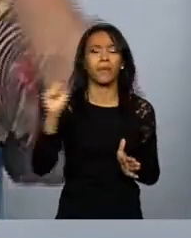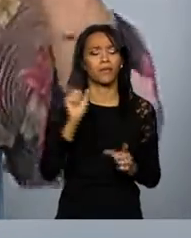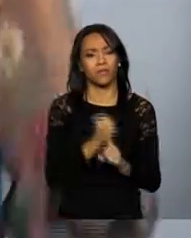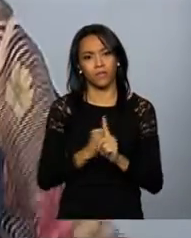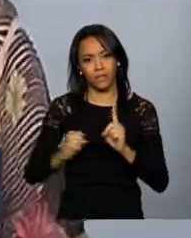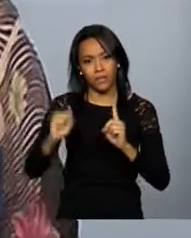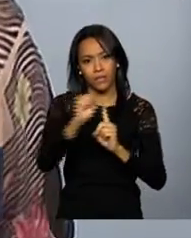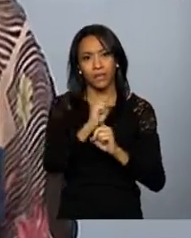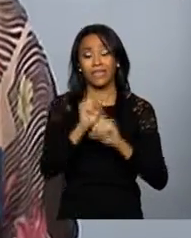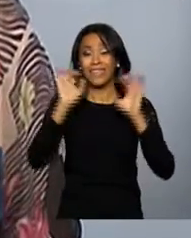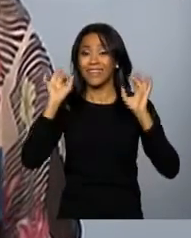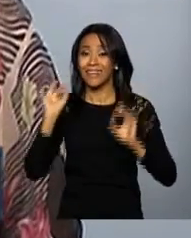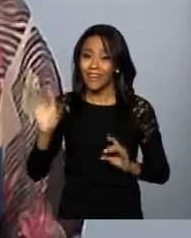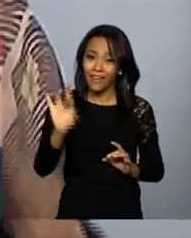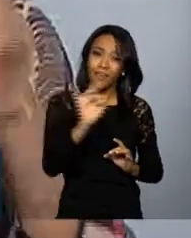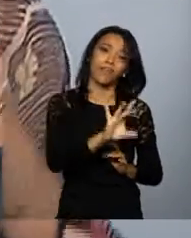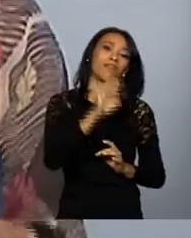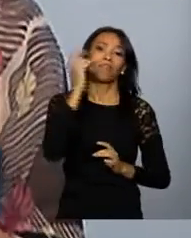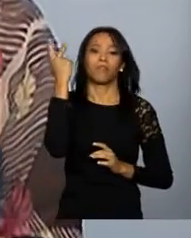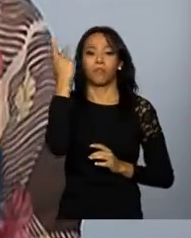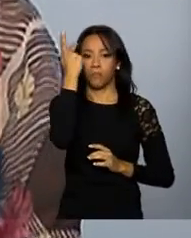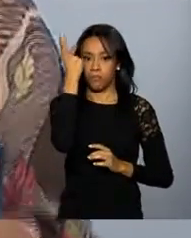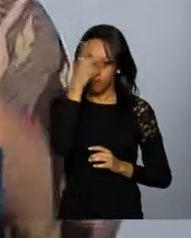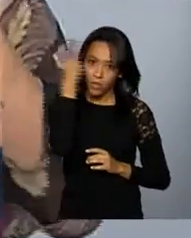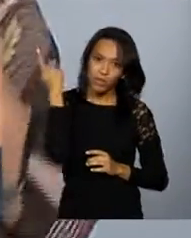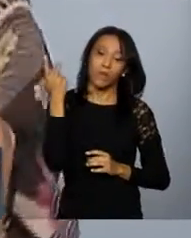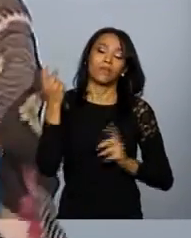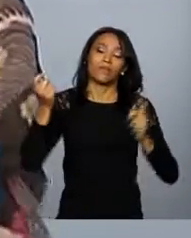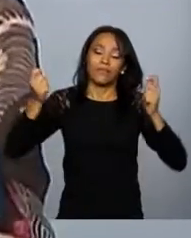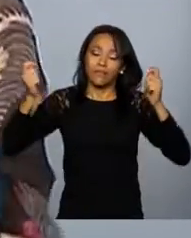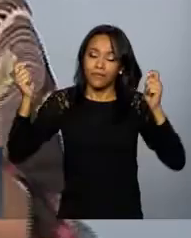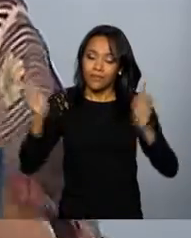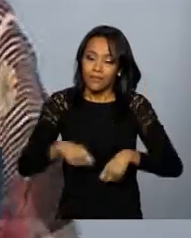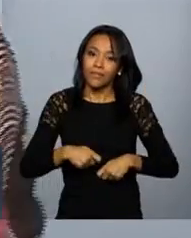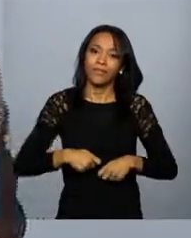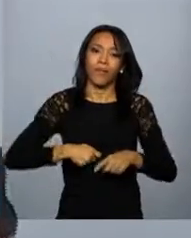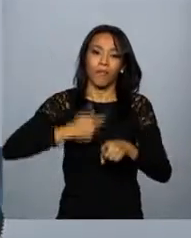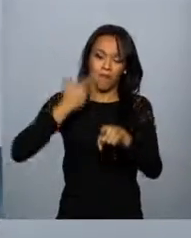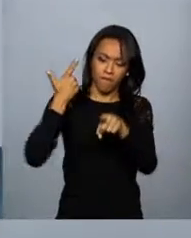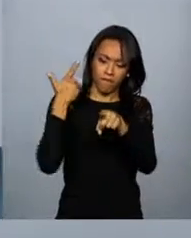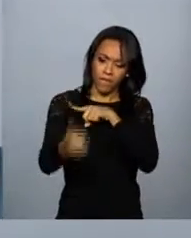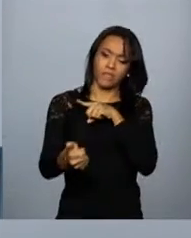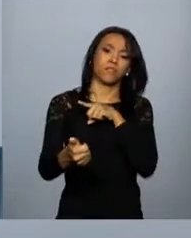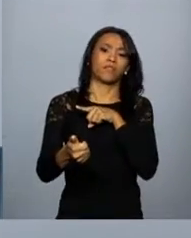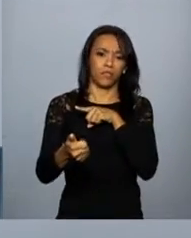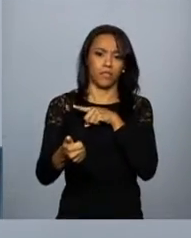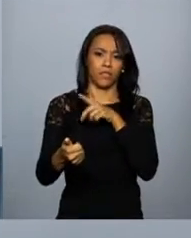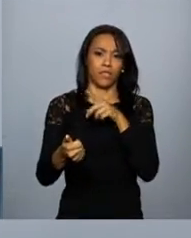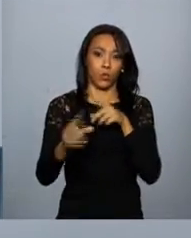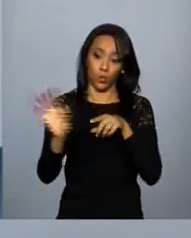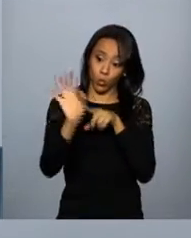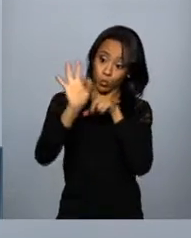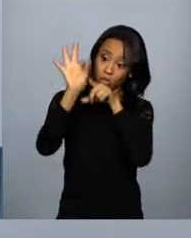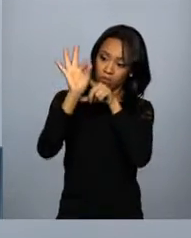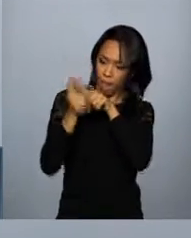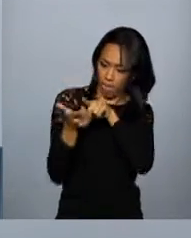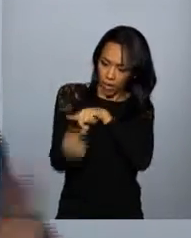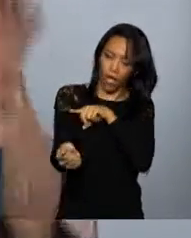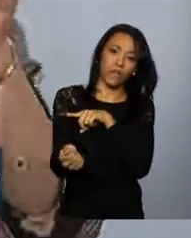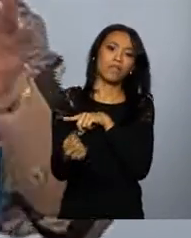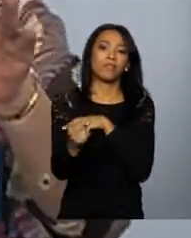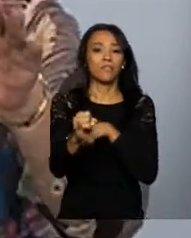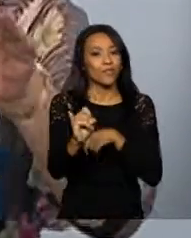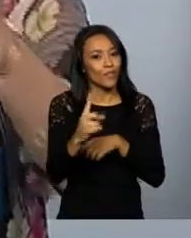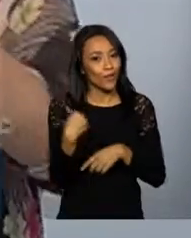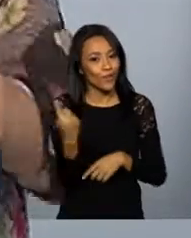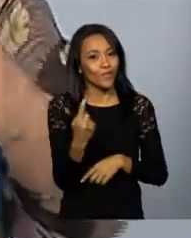sociedade, cada um de nós, podemos derrotar o mosquito se nós tivermos o cuidado